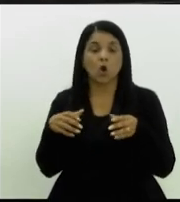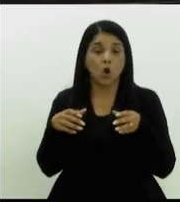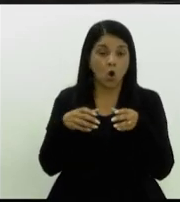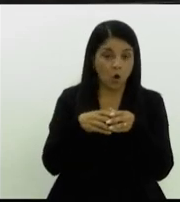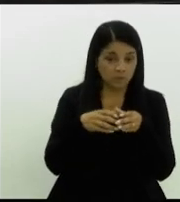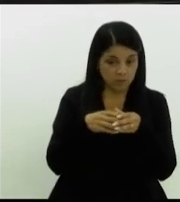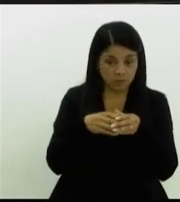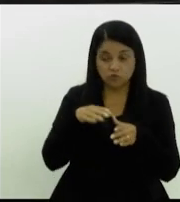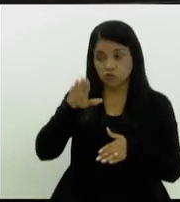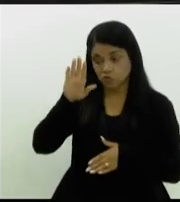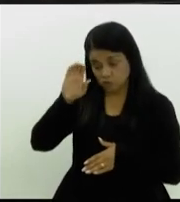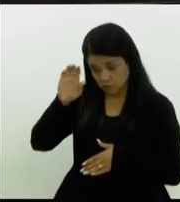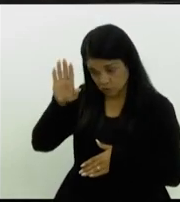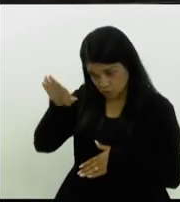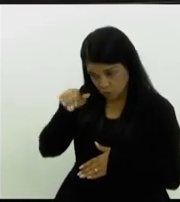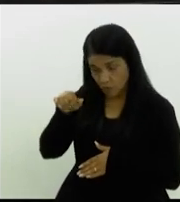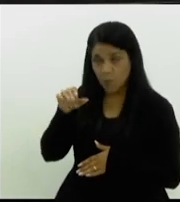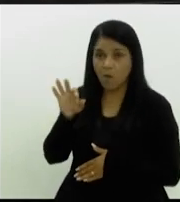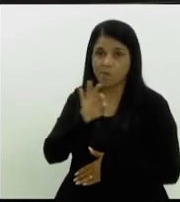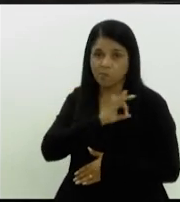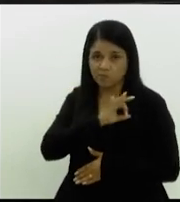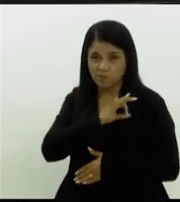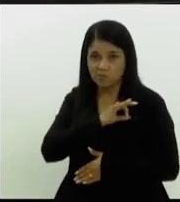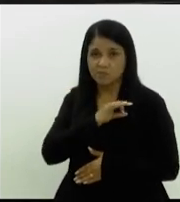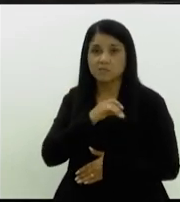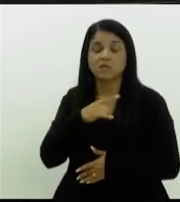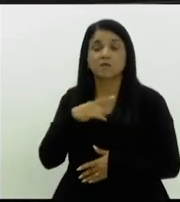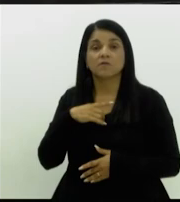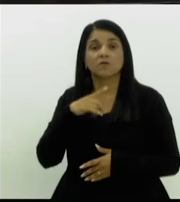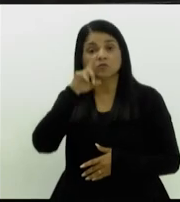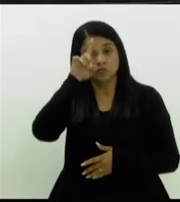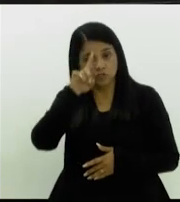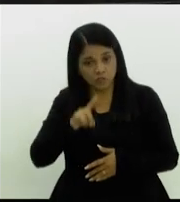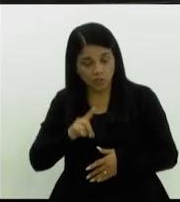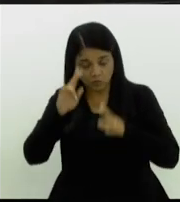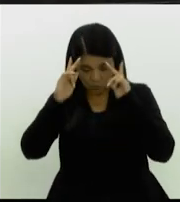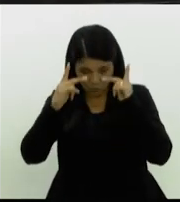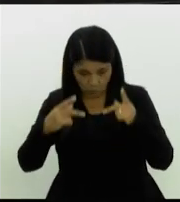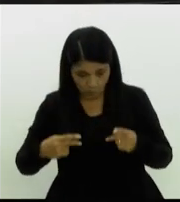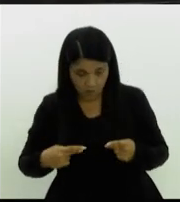batalhão, chamamos, sim. Para quem diz que direitos humanos